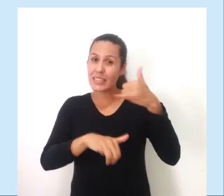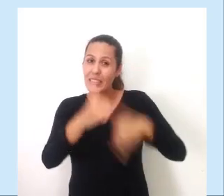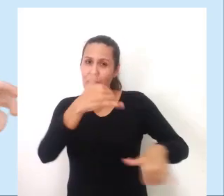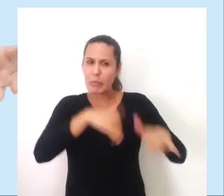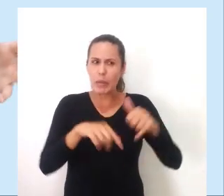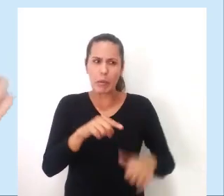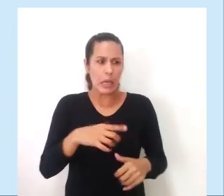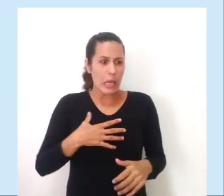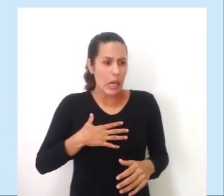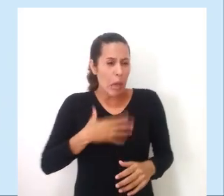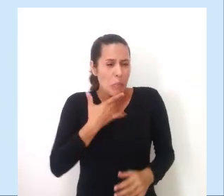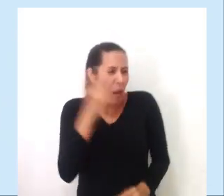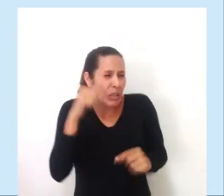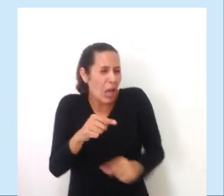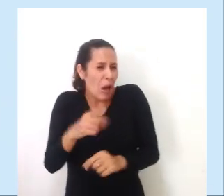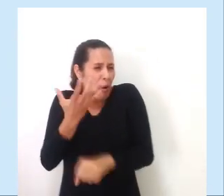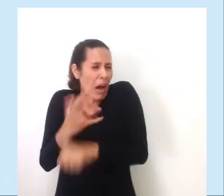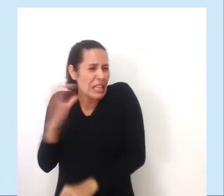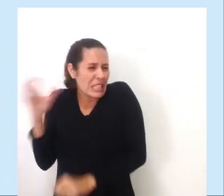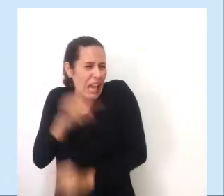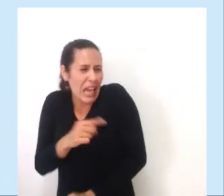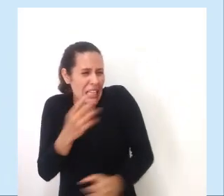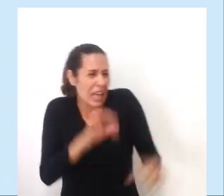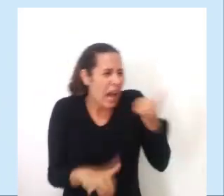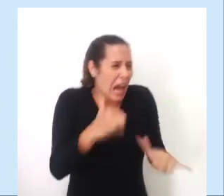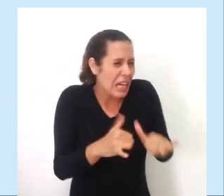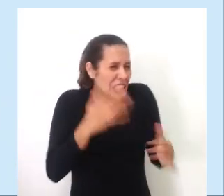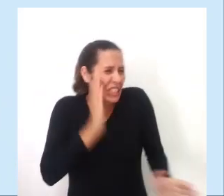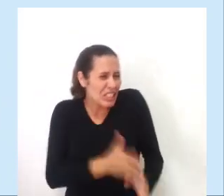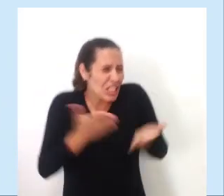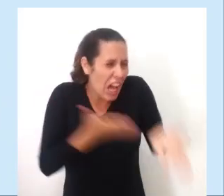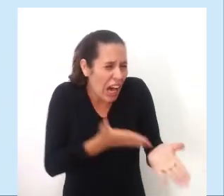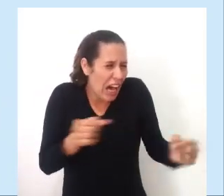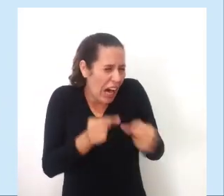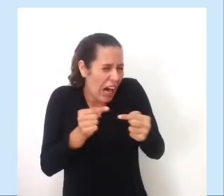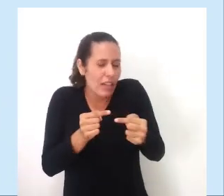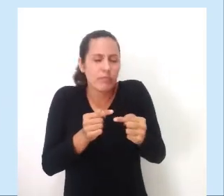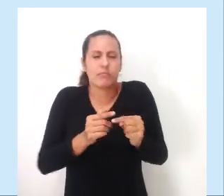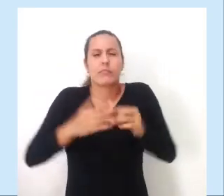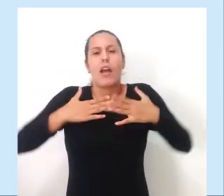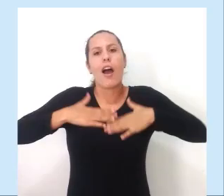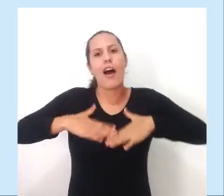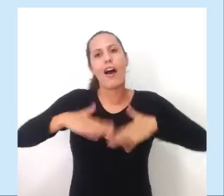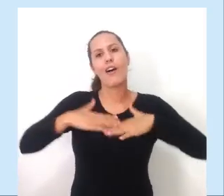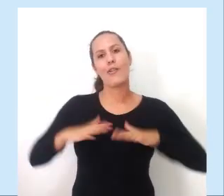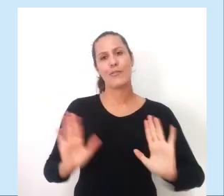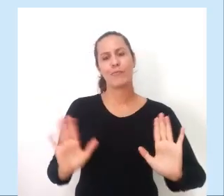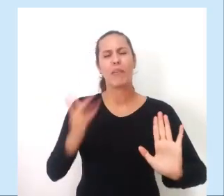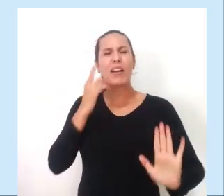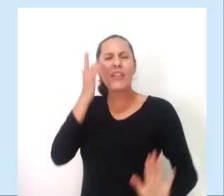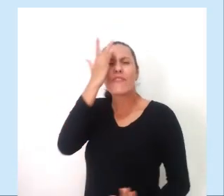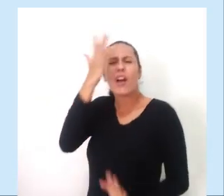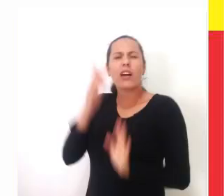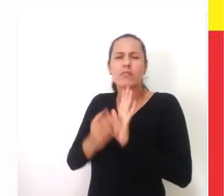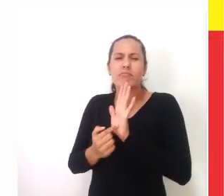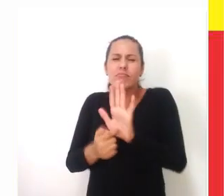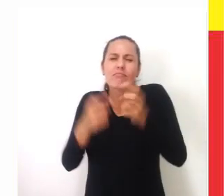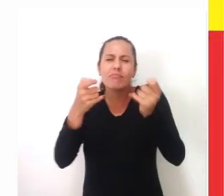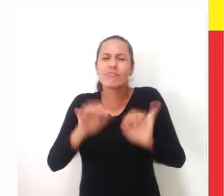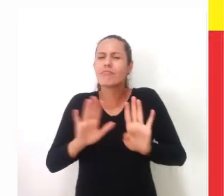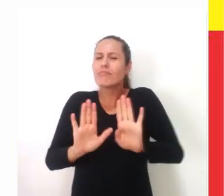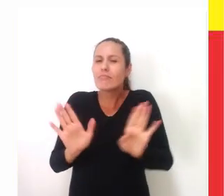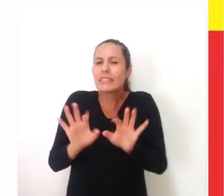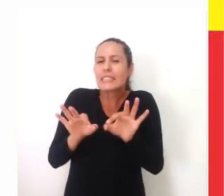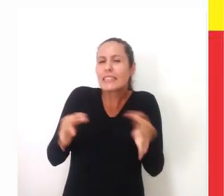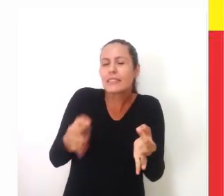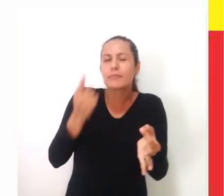Quimicamente, meu Deus, Dantas, não era aula de ciência, já está falando em química, mas vê só como está fácil.